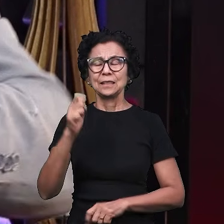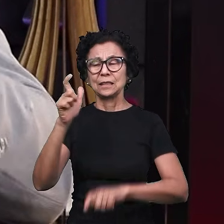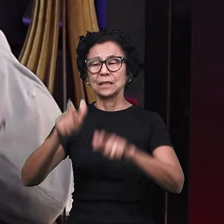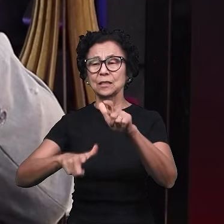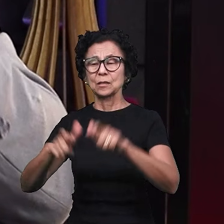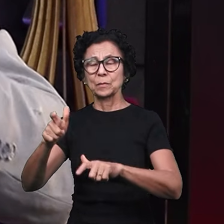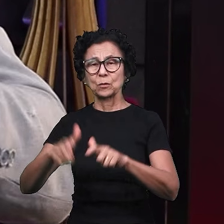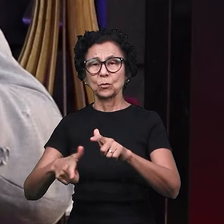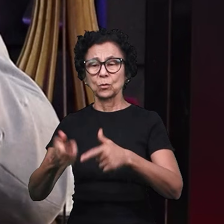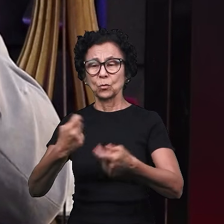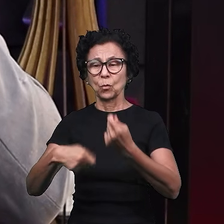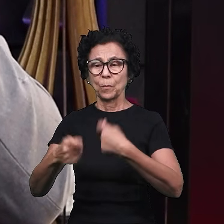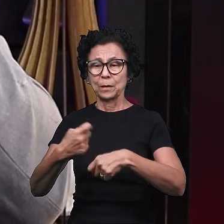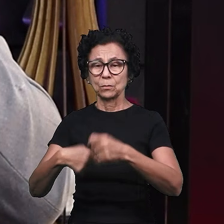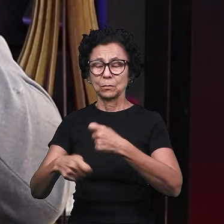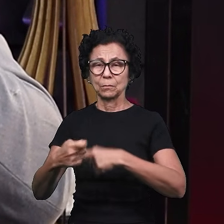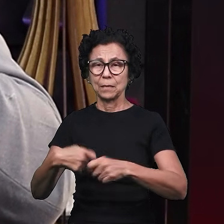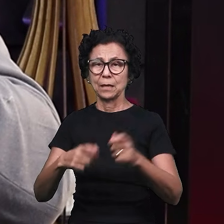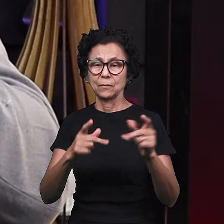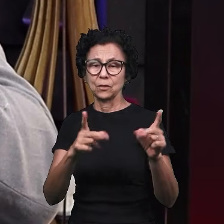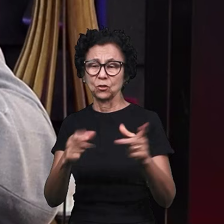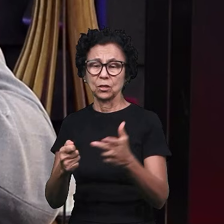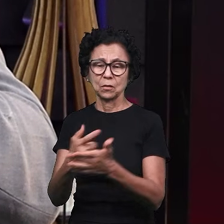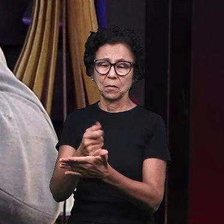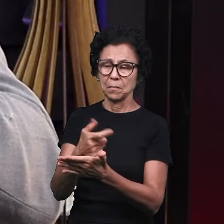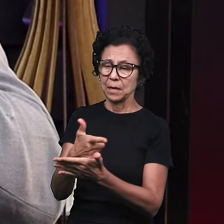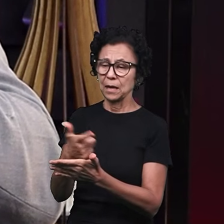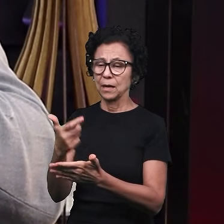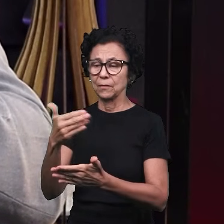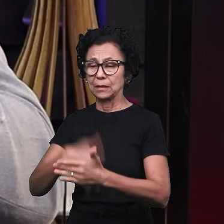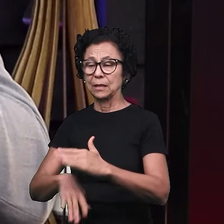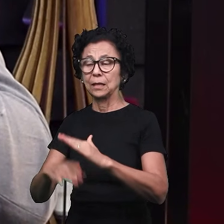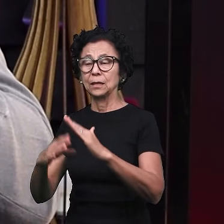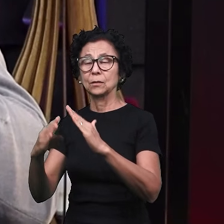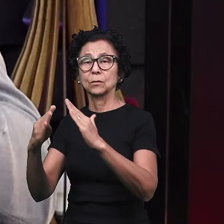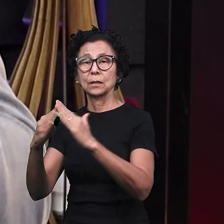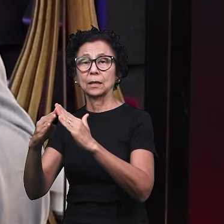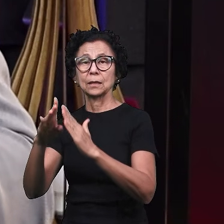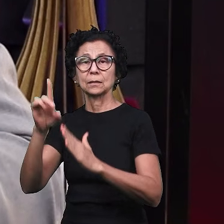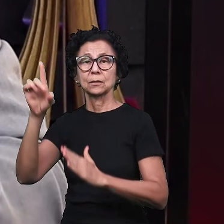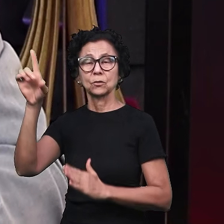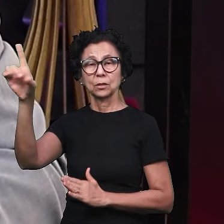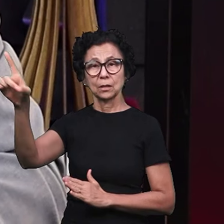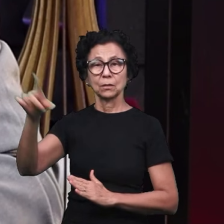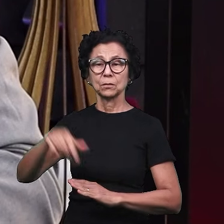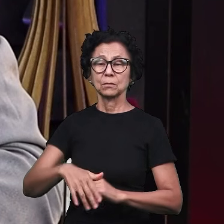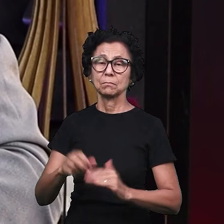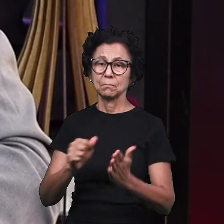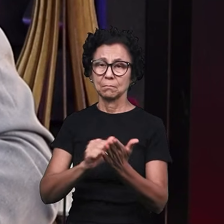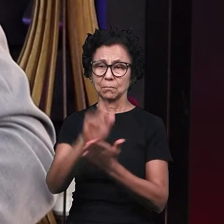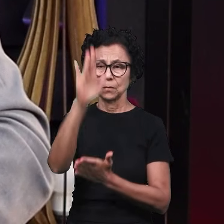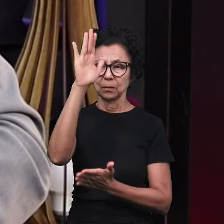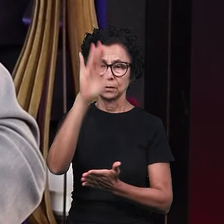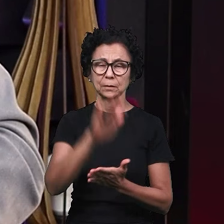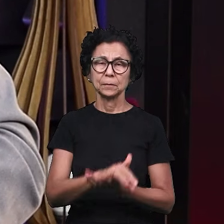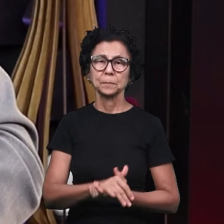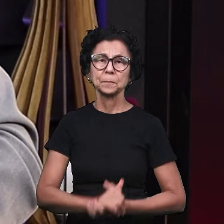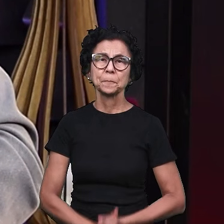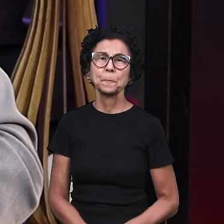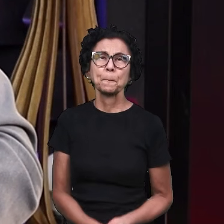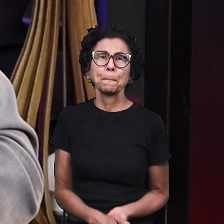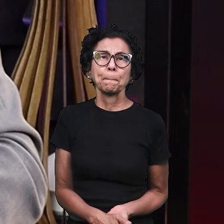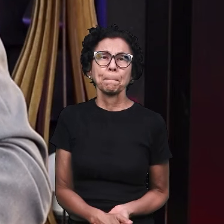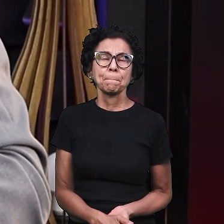dos cambiadores, dos vendedores, eles fossem expulsos do templo ali, o templo foi purificado e esse foi o resultado. Interessante